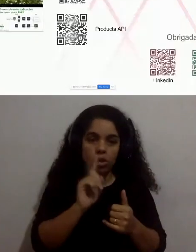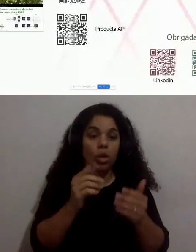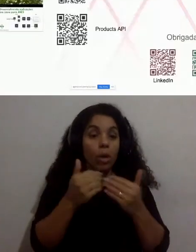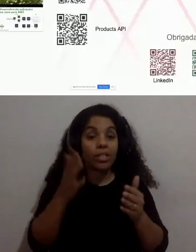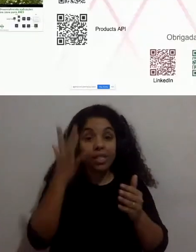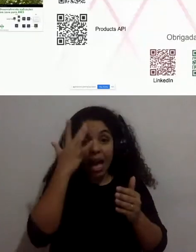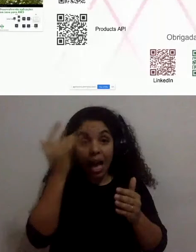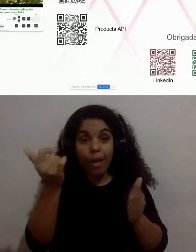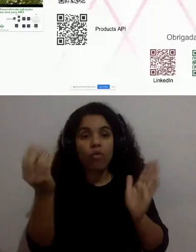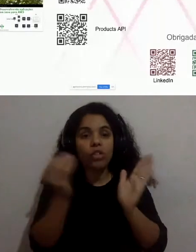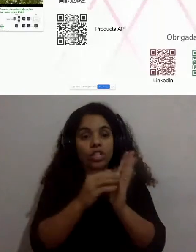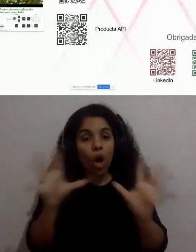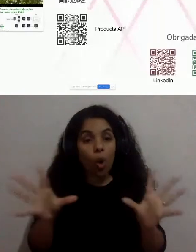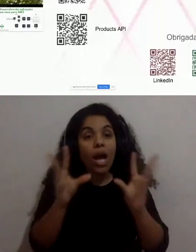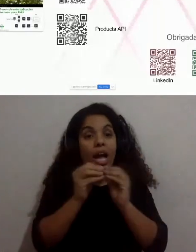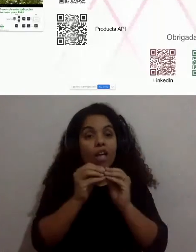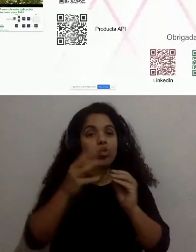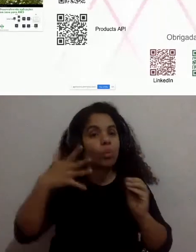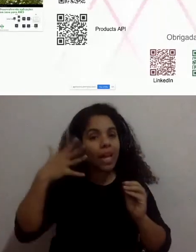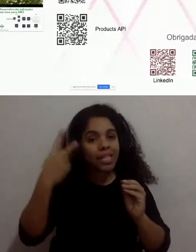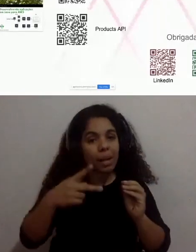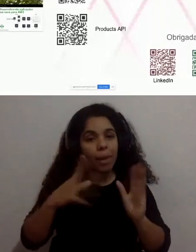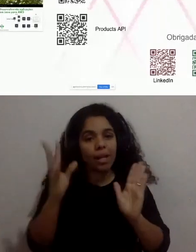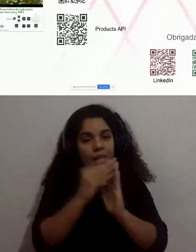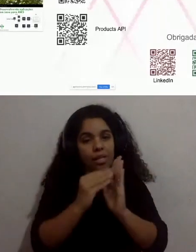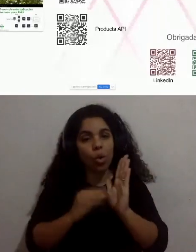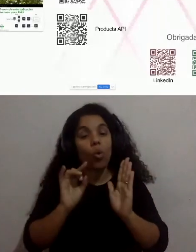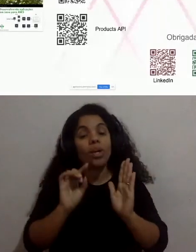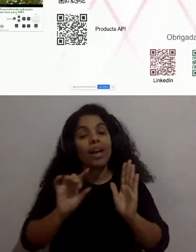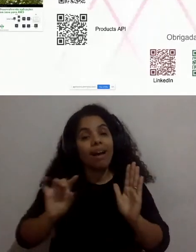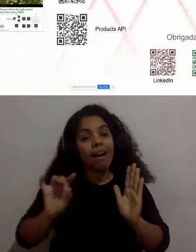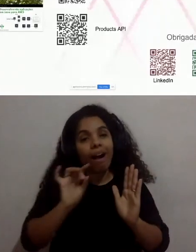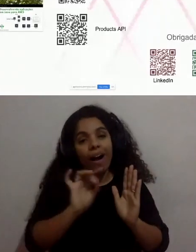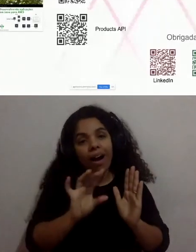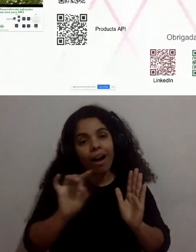eu vou deixar um resumo dessa palestra, o que cada